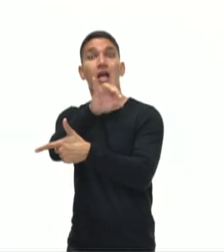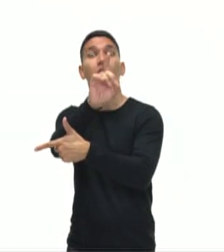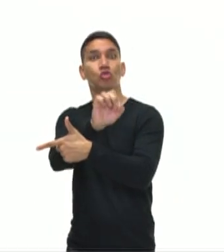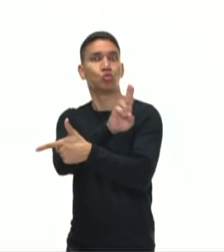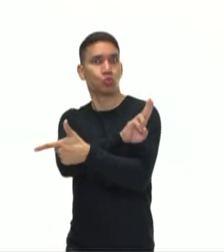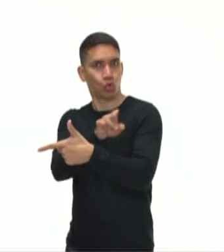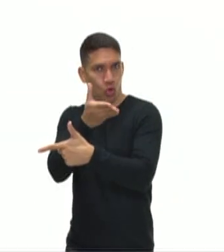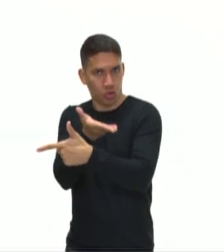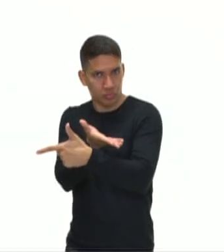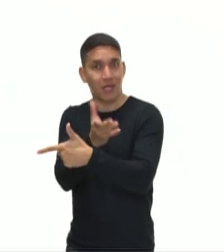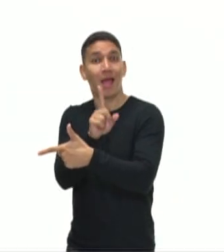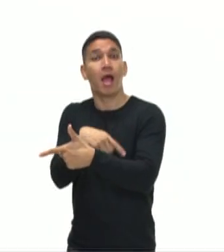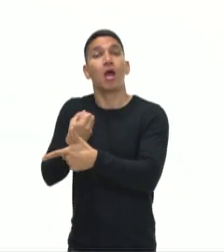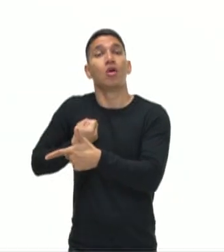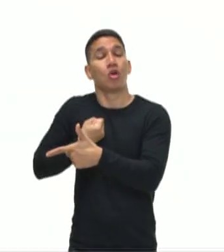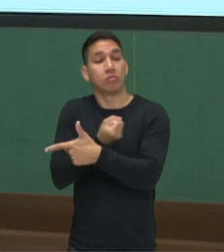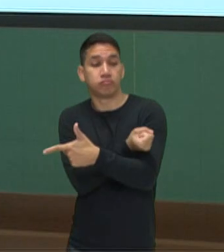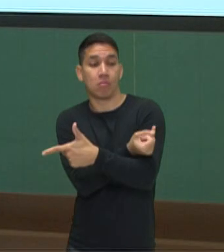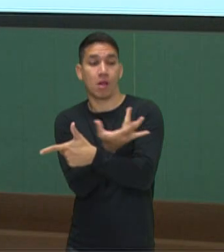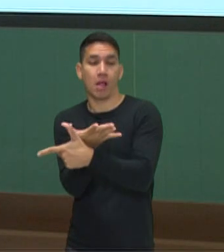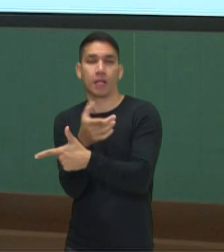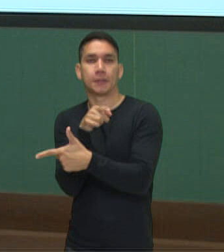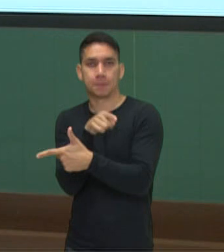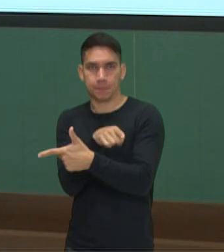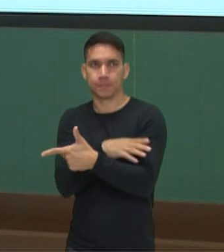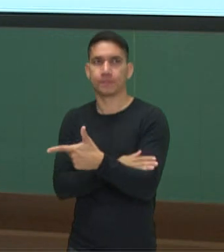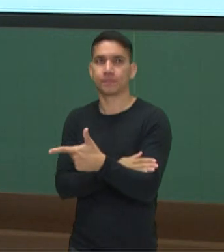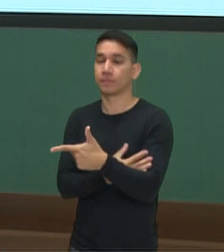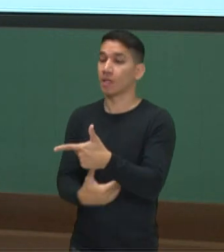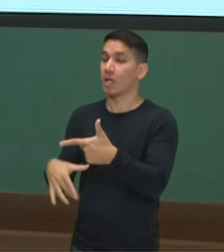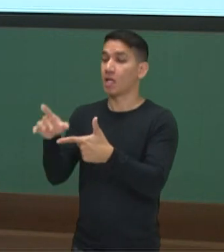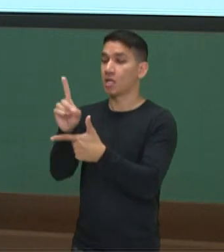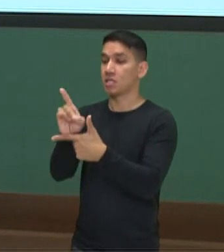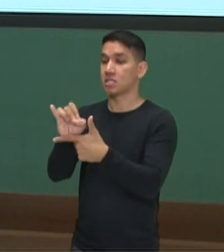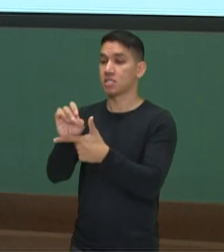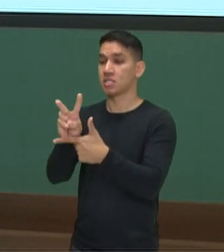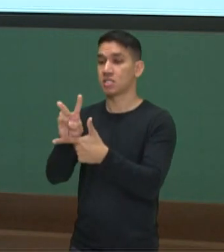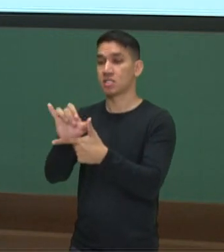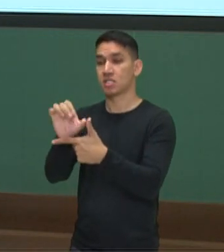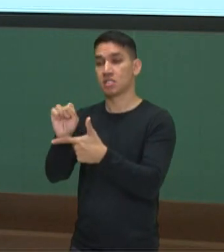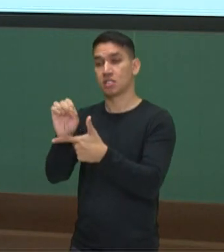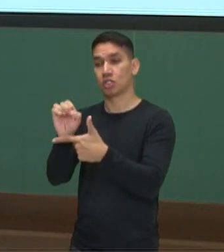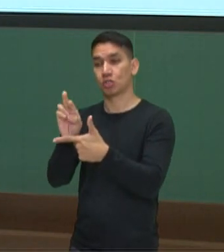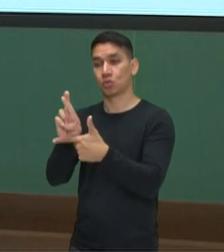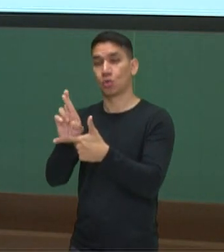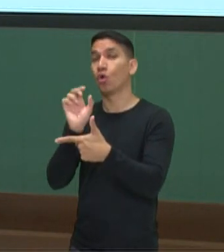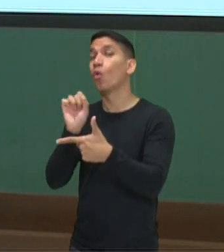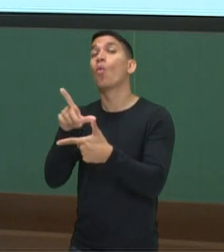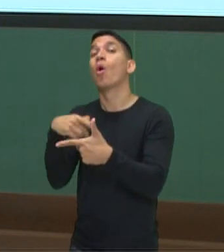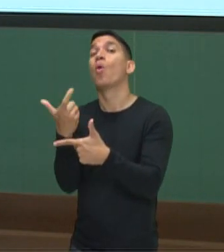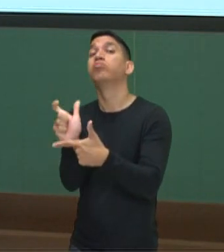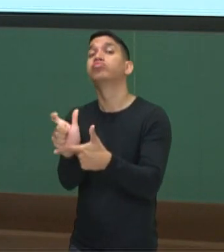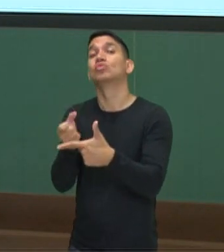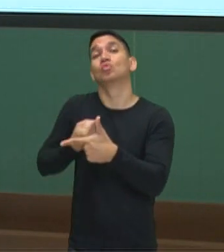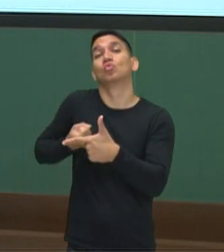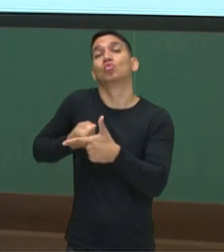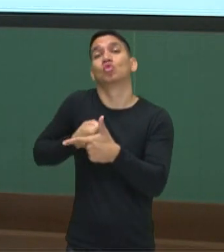vou usar na divisão. Divisor é por qual número eu estarei